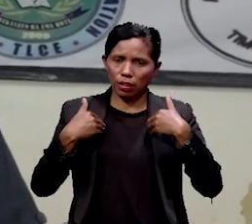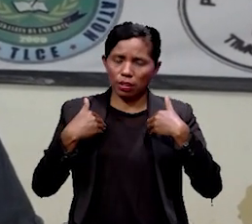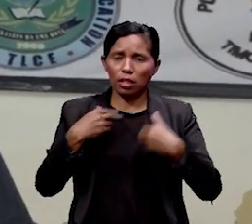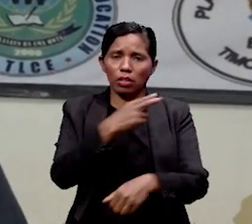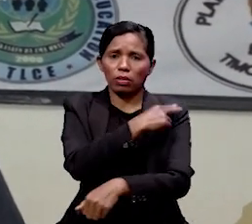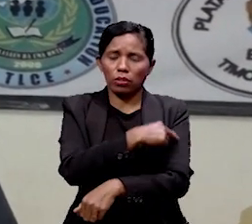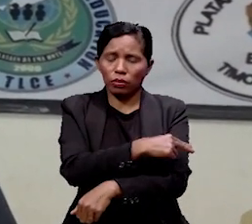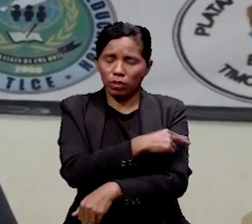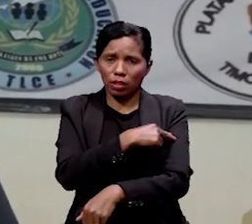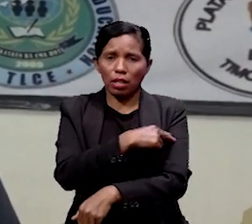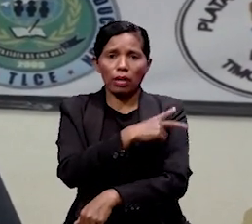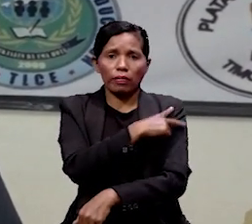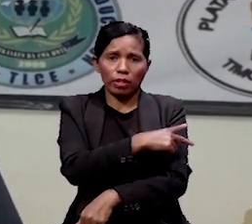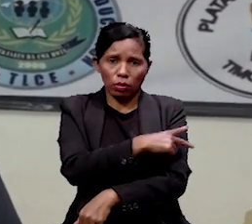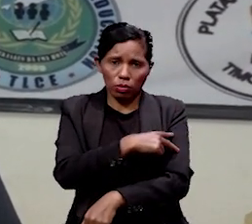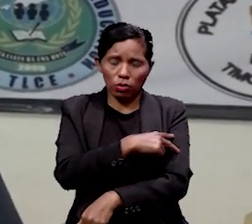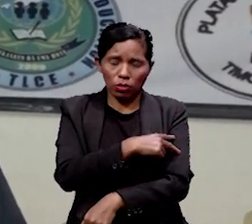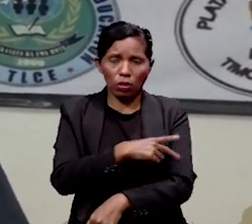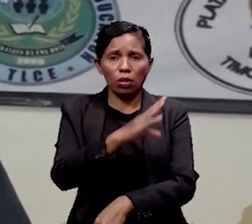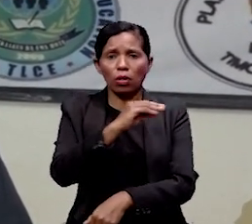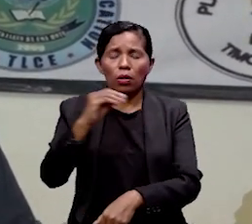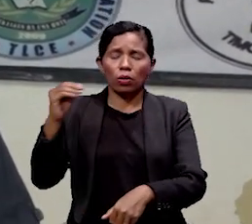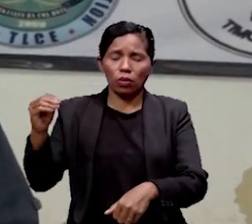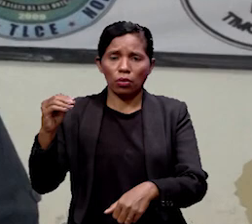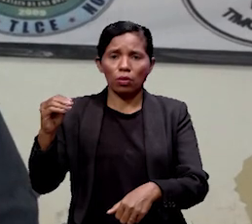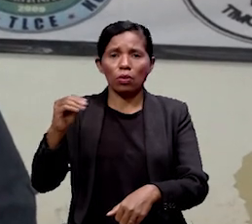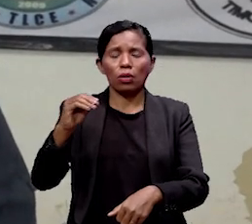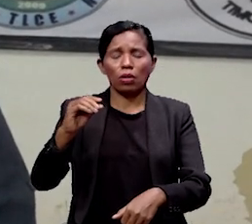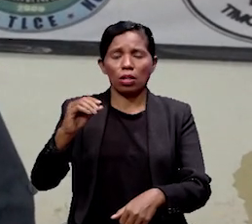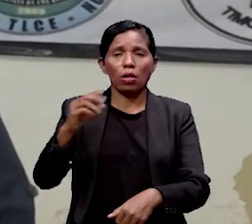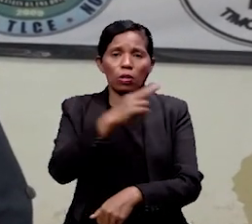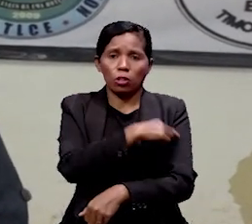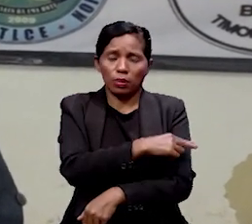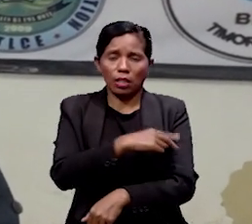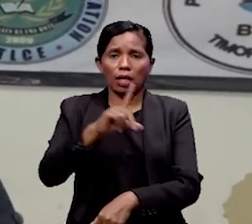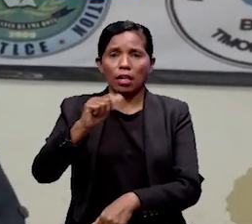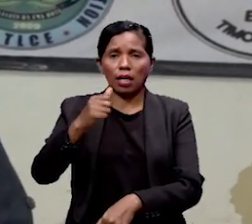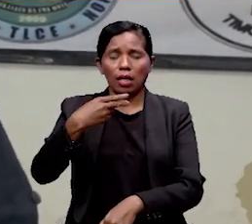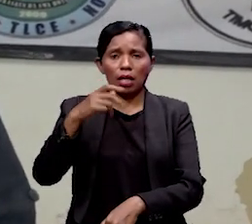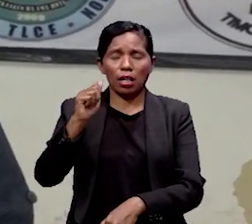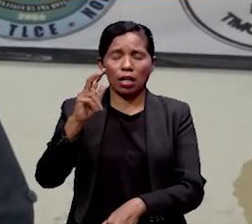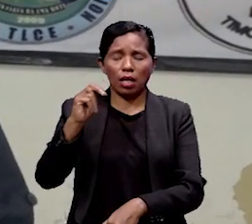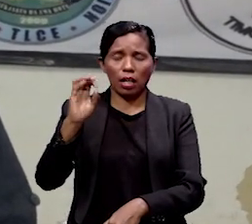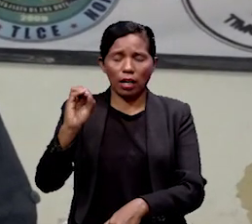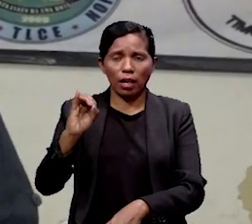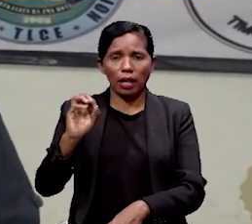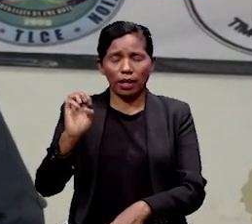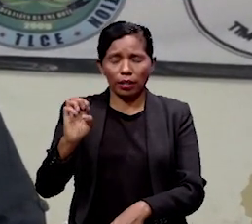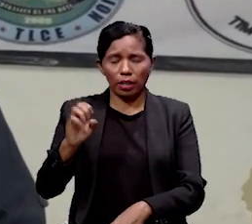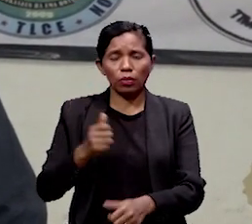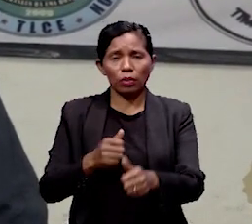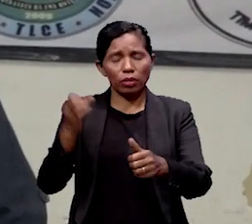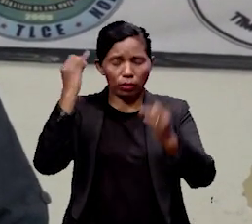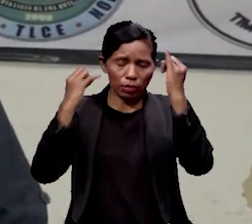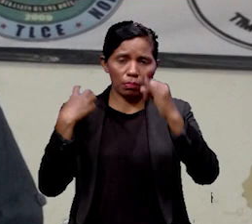Veracruz, o nome do Lahane, deve ter informação que existe, que é a situação logística, que